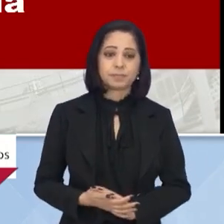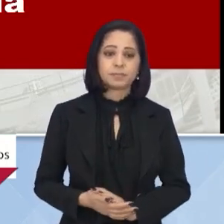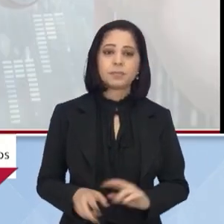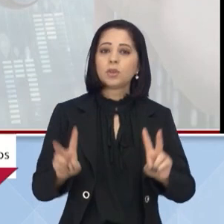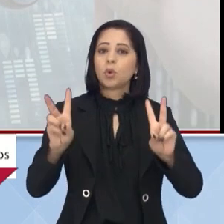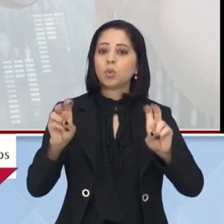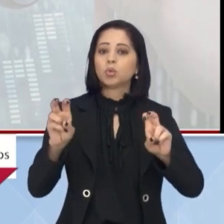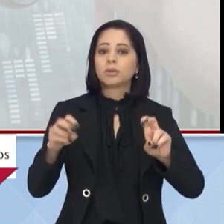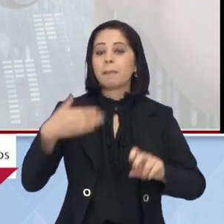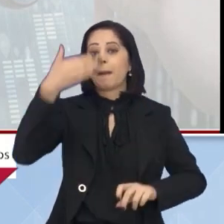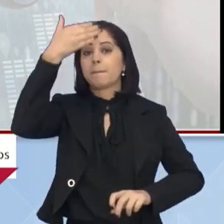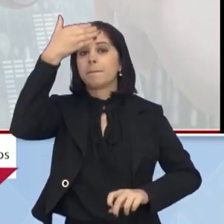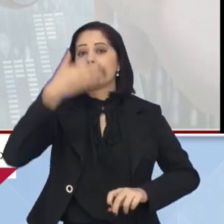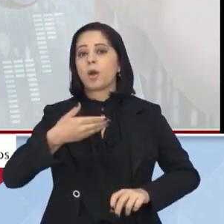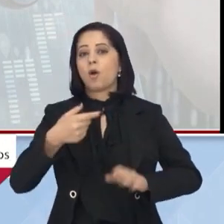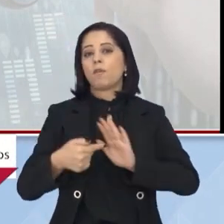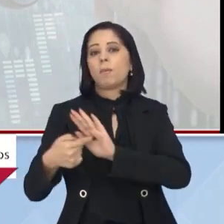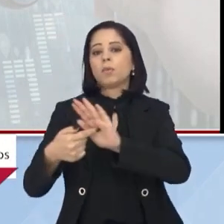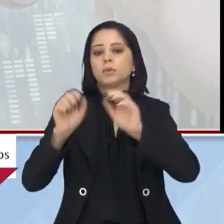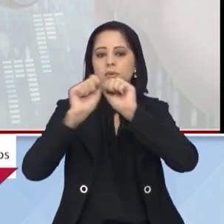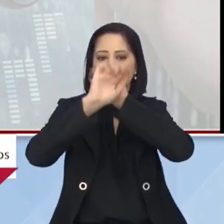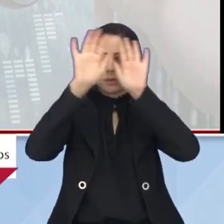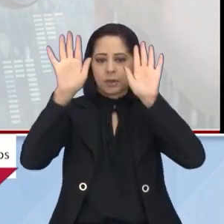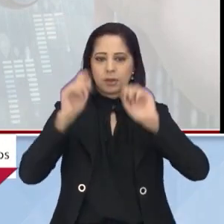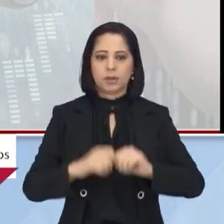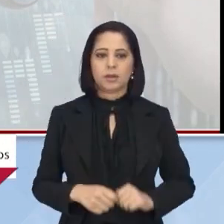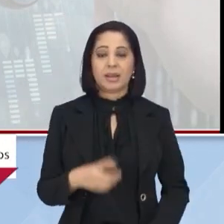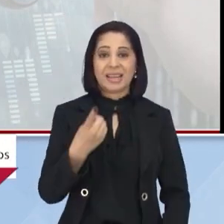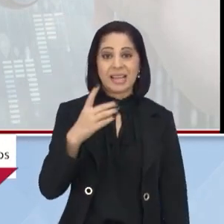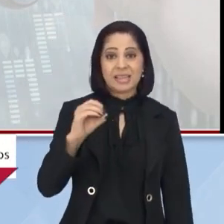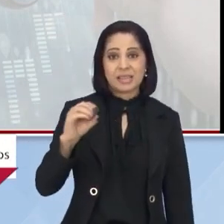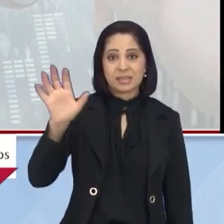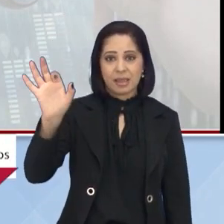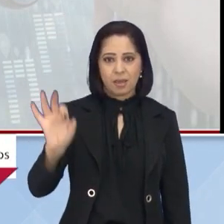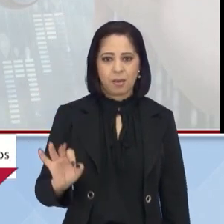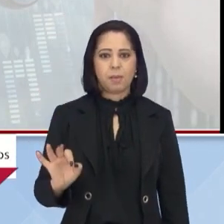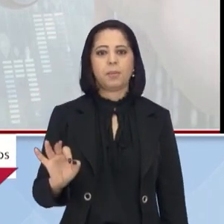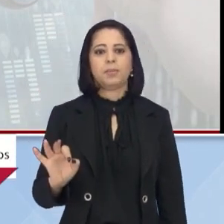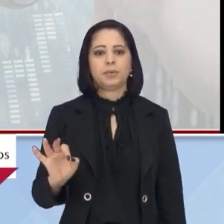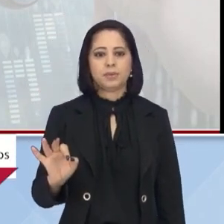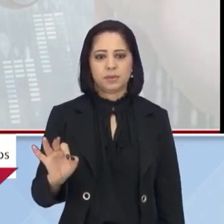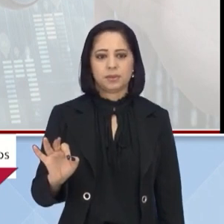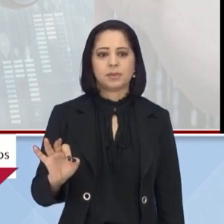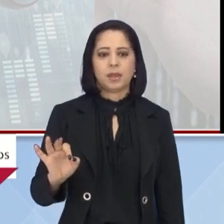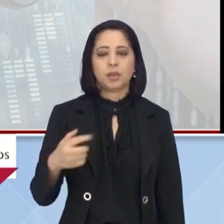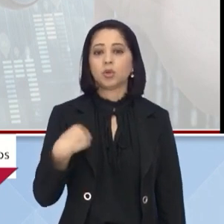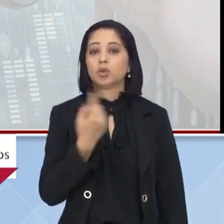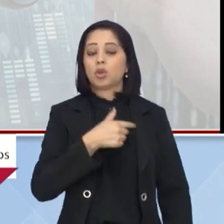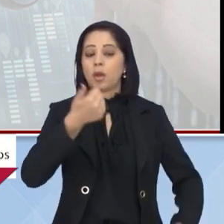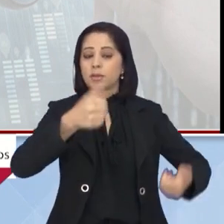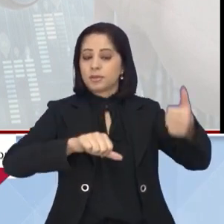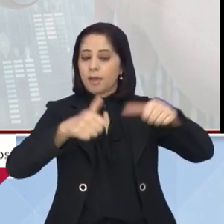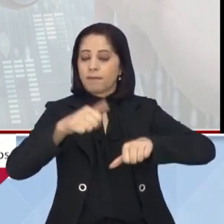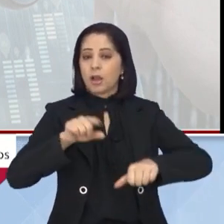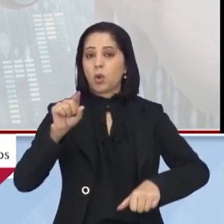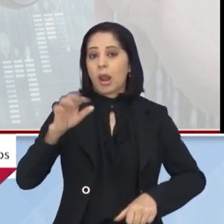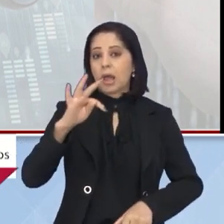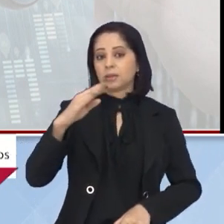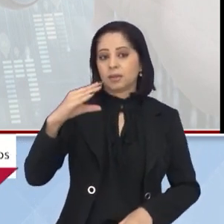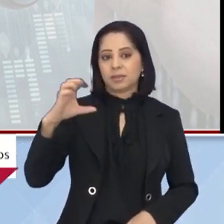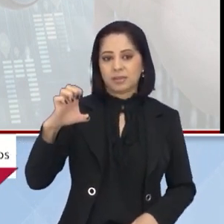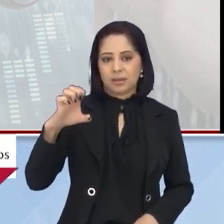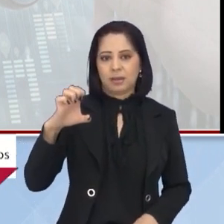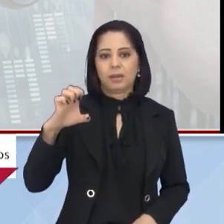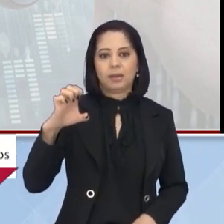pouquinho sobre transparência em quase 100% das prestações de contas que nós analisamos lá no tribunal não há